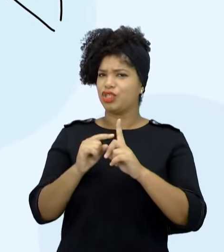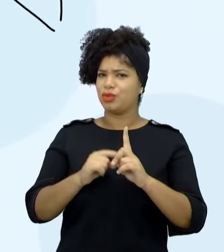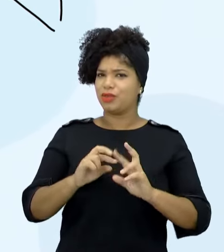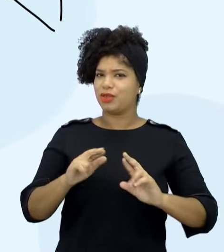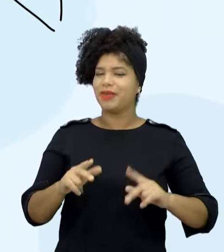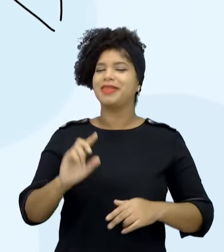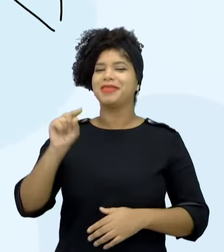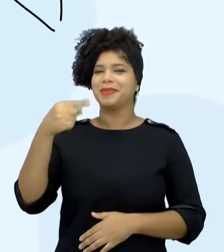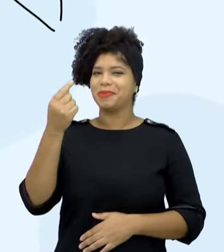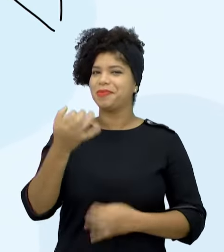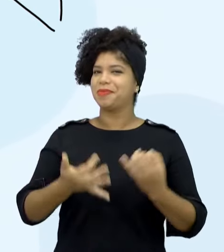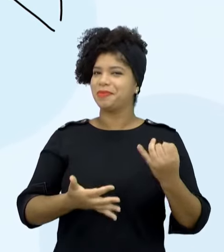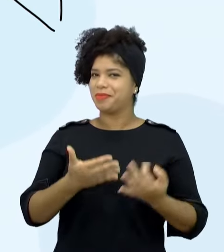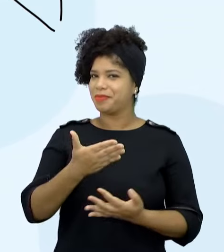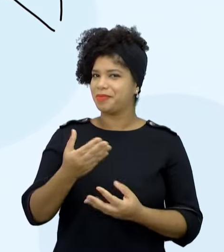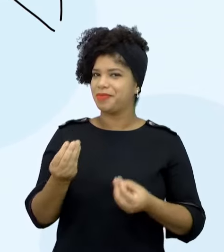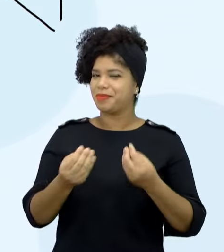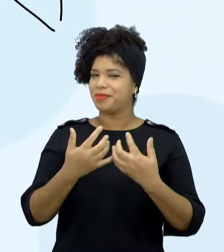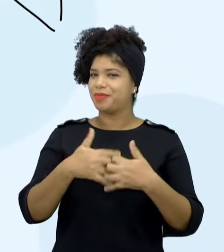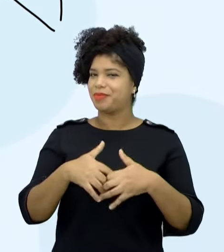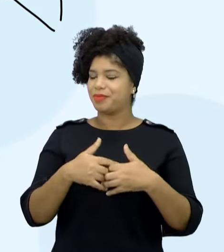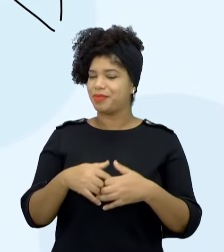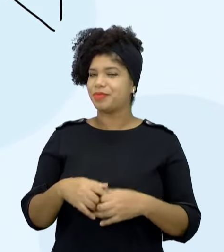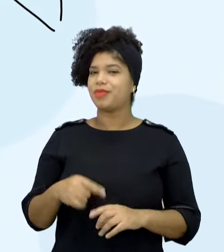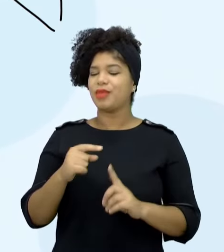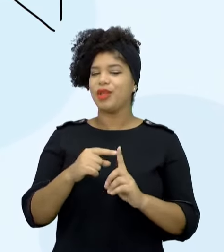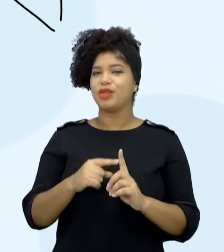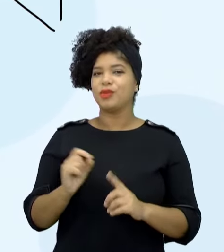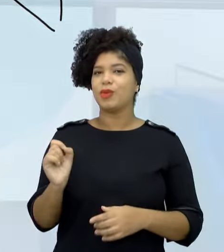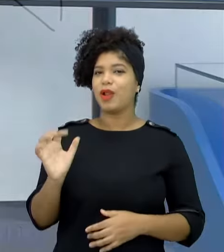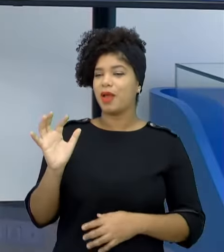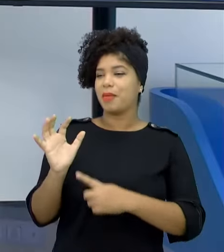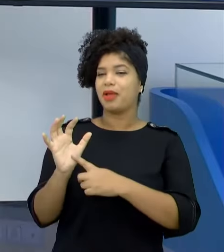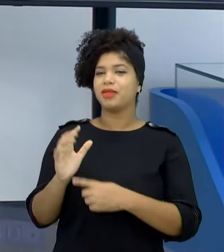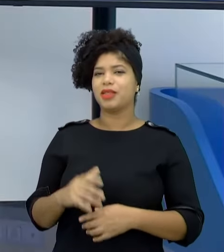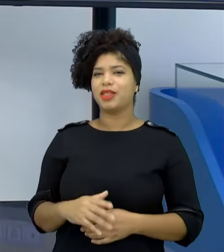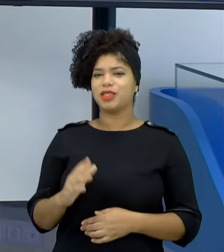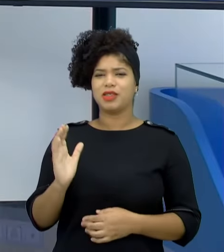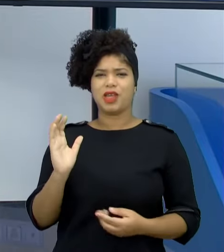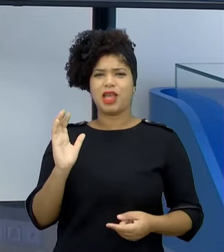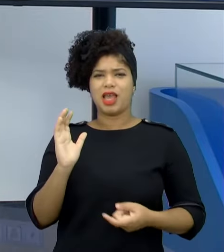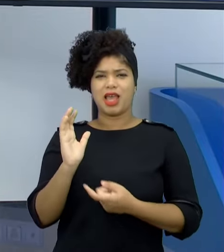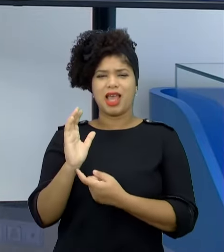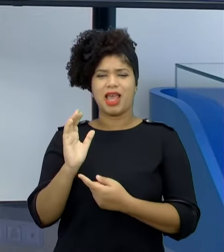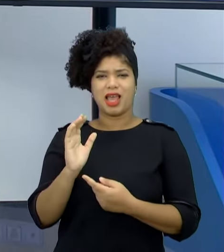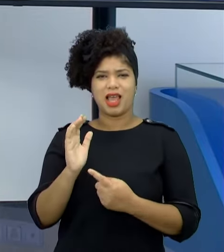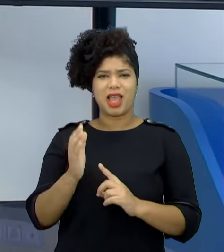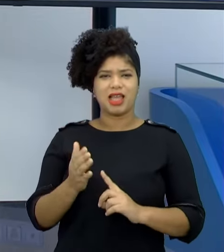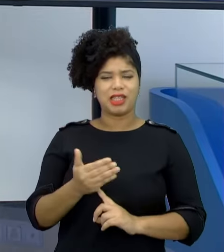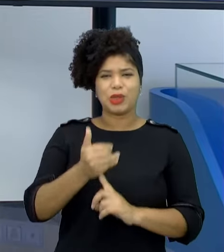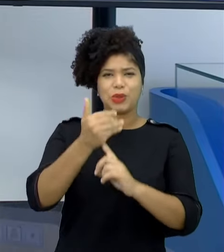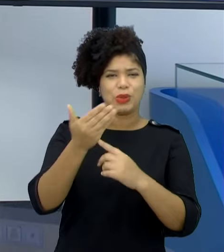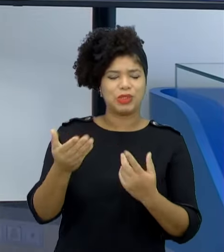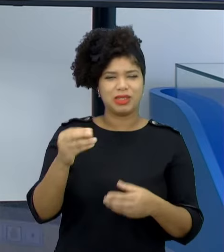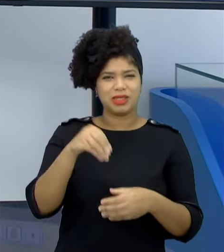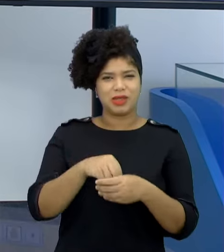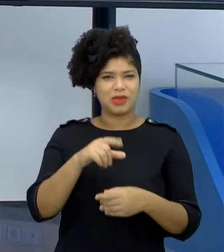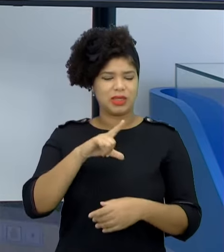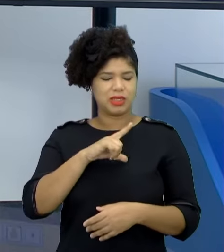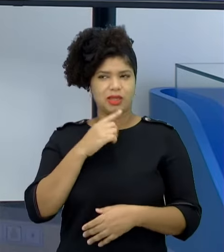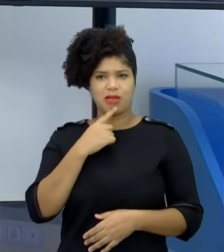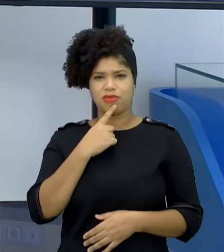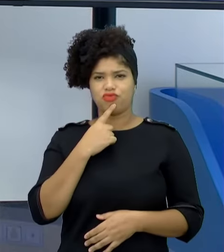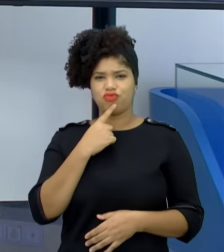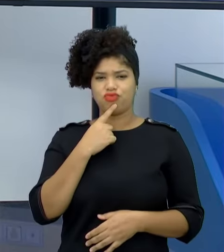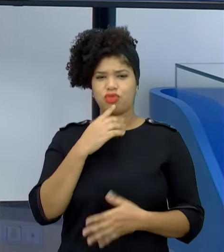sobre lâmpadas com vocês mais um pouquinho. Lâmpada eletrônica, lâmpada de LED, lâmpada de